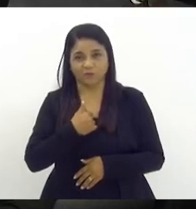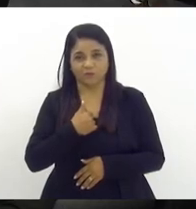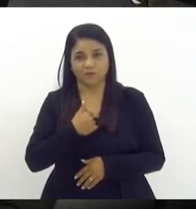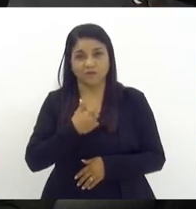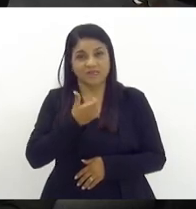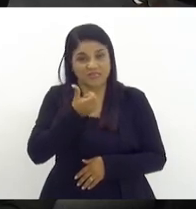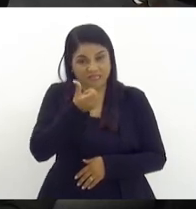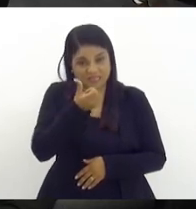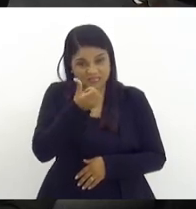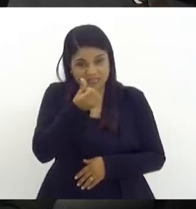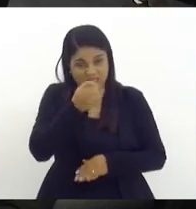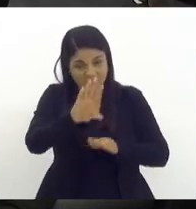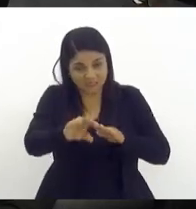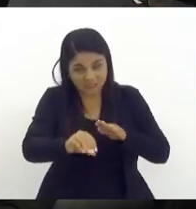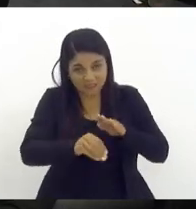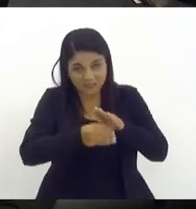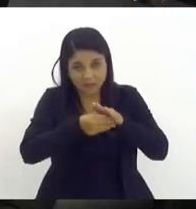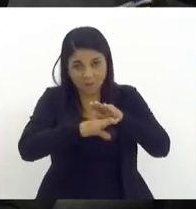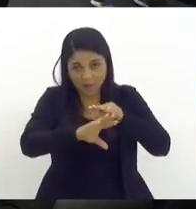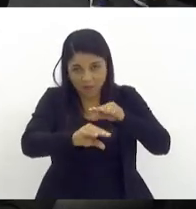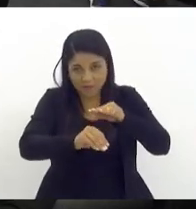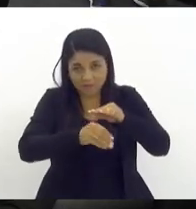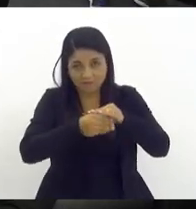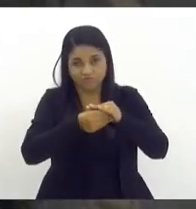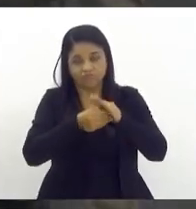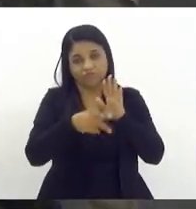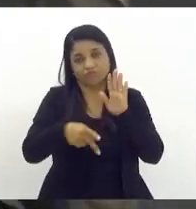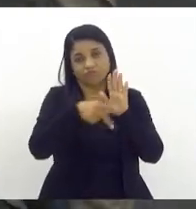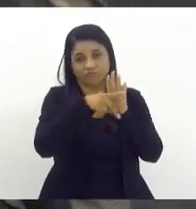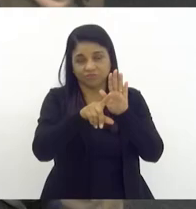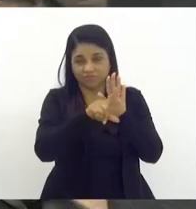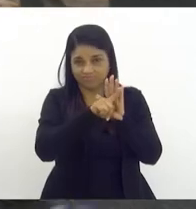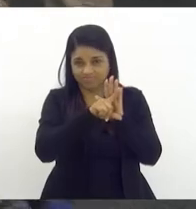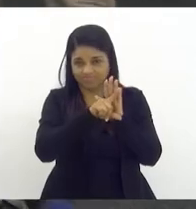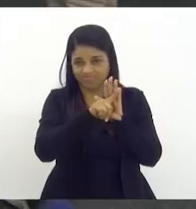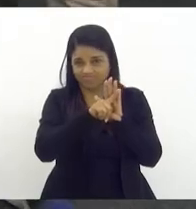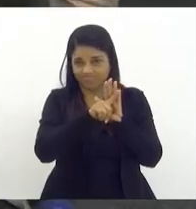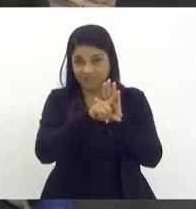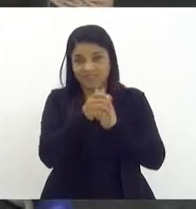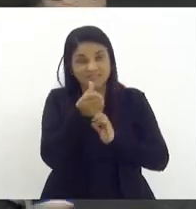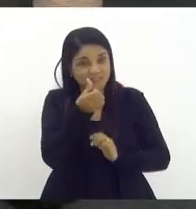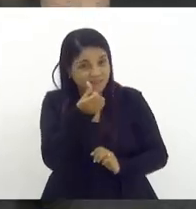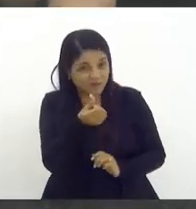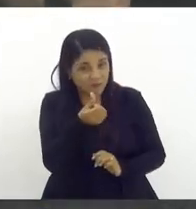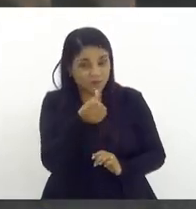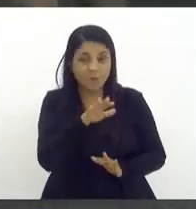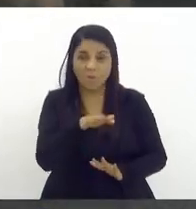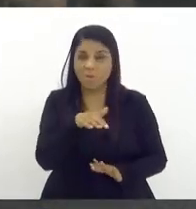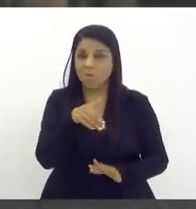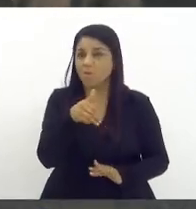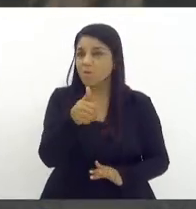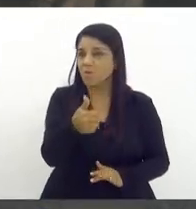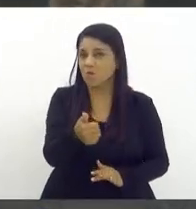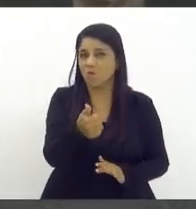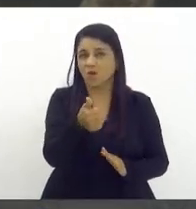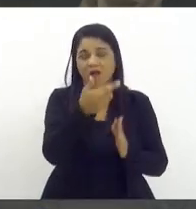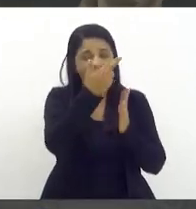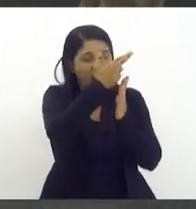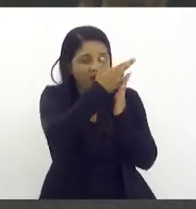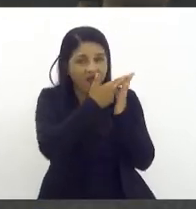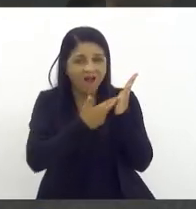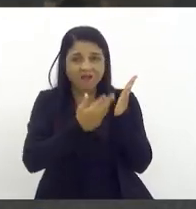6 emendas ao projeto, senhor presidente, no intuito de melhorar a redação.